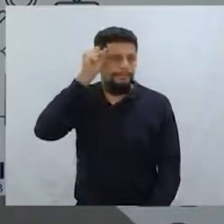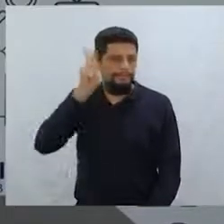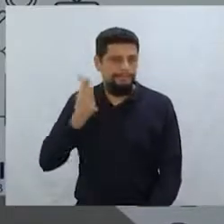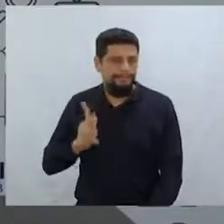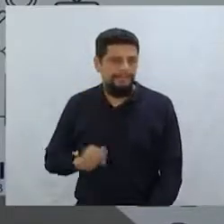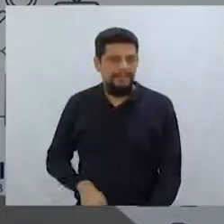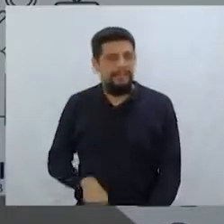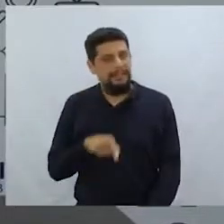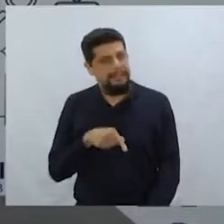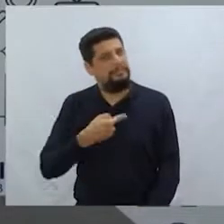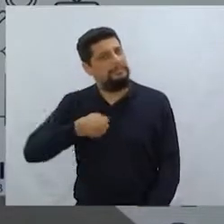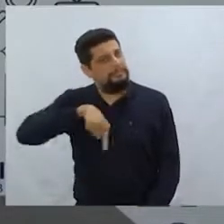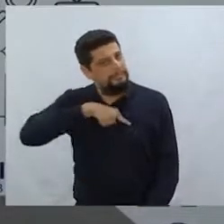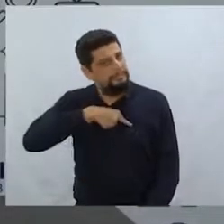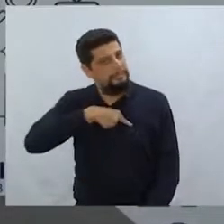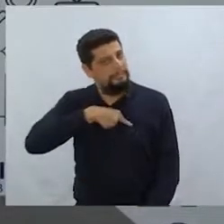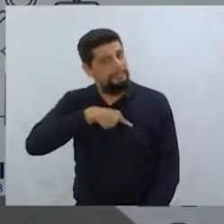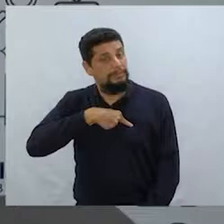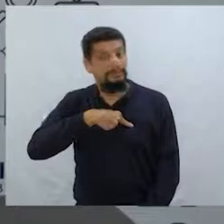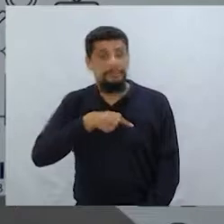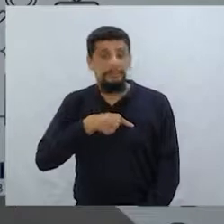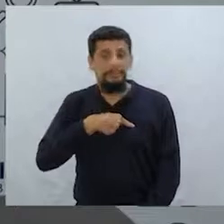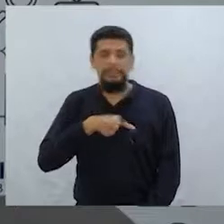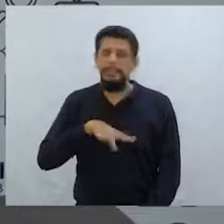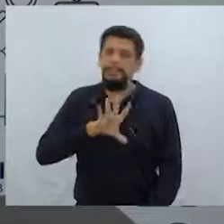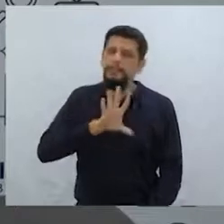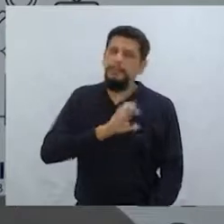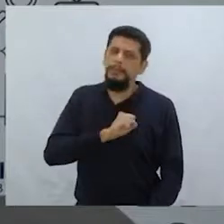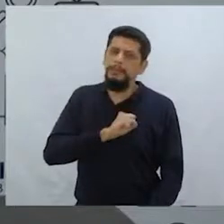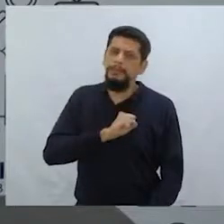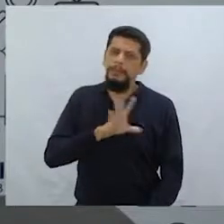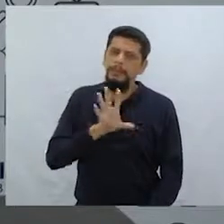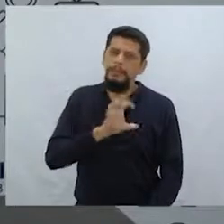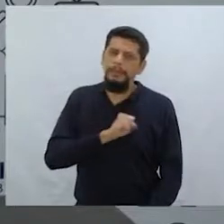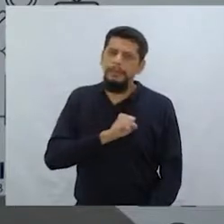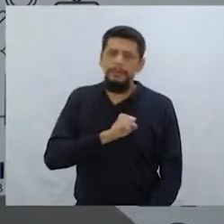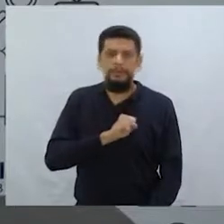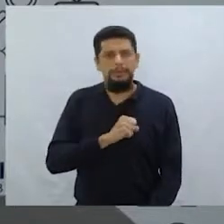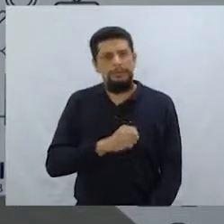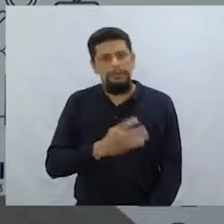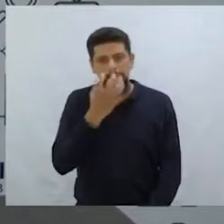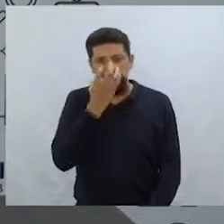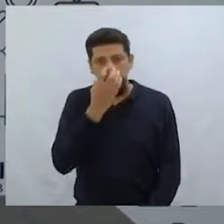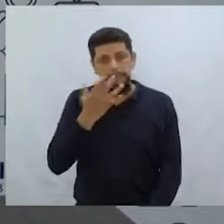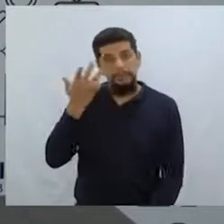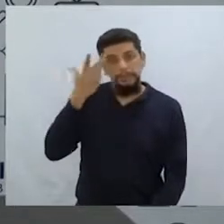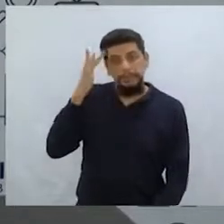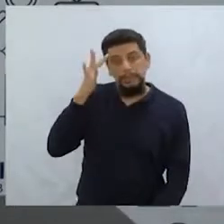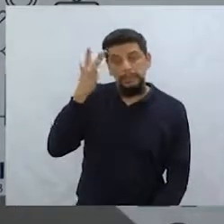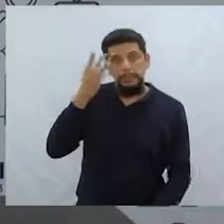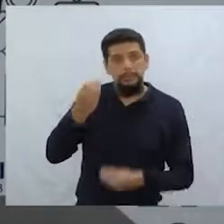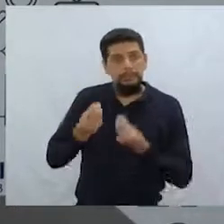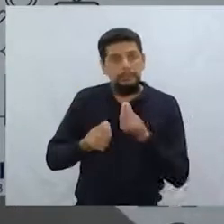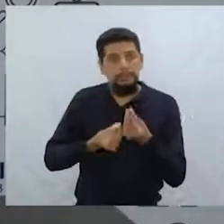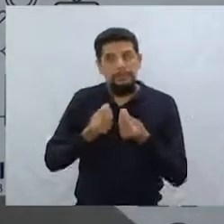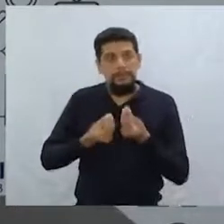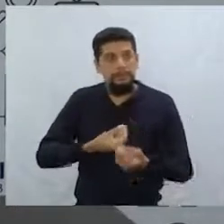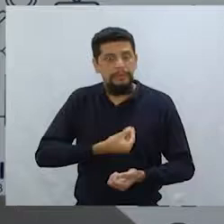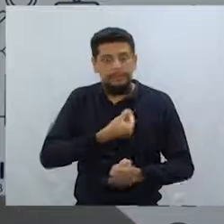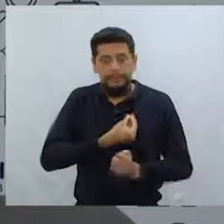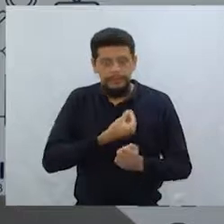tão sapeca. E a gente, lá em casa, amamos muito o nosso Paçoquinha. E a gente não sabe nem